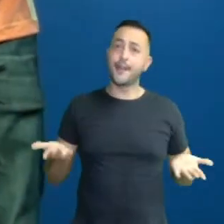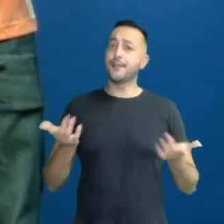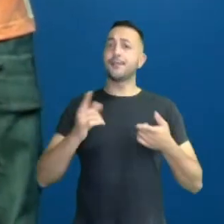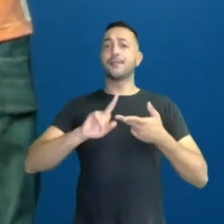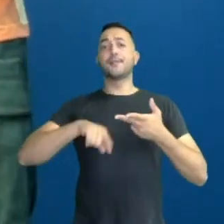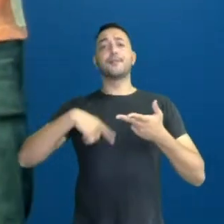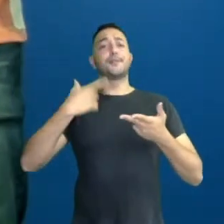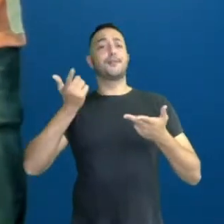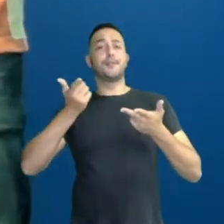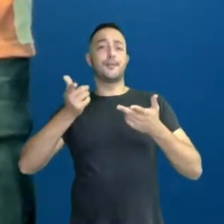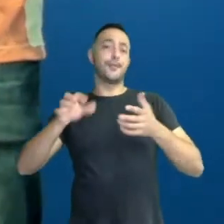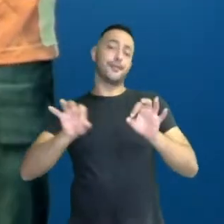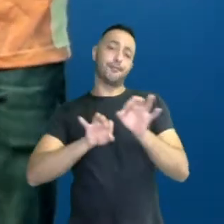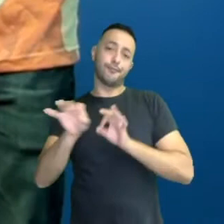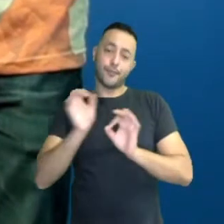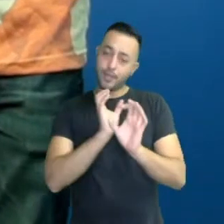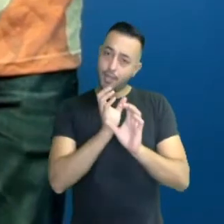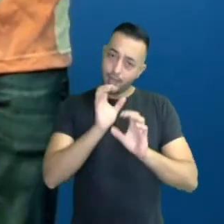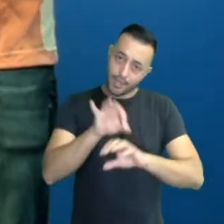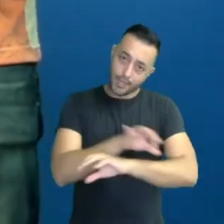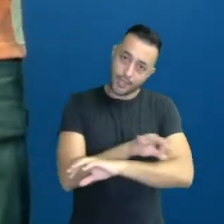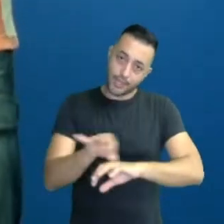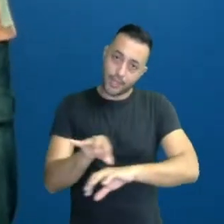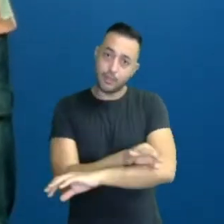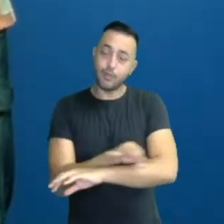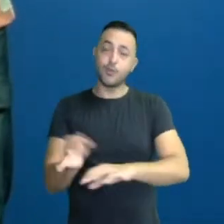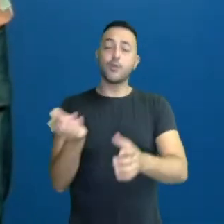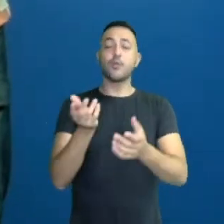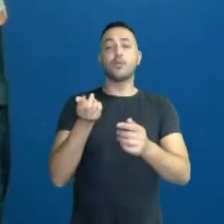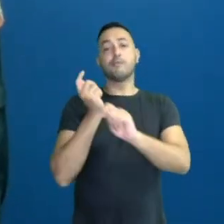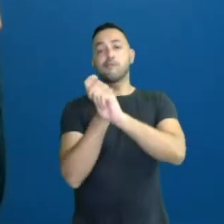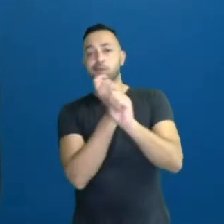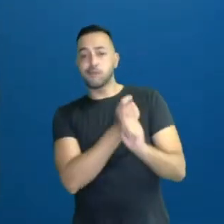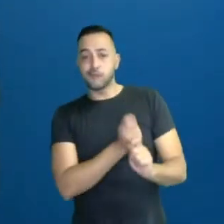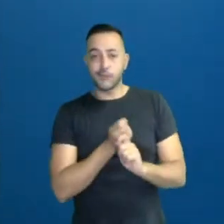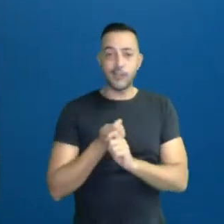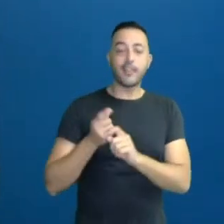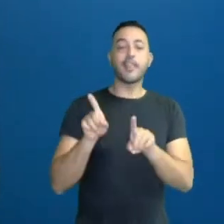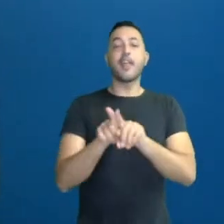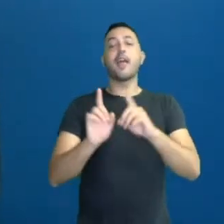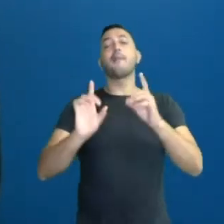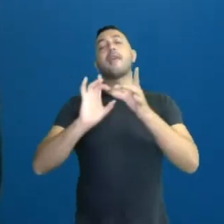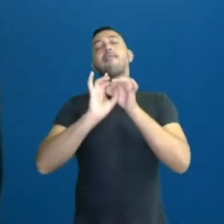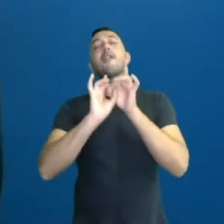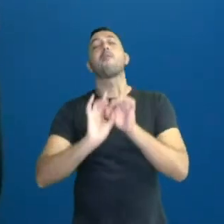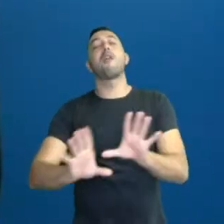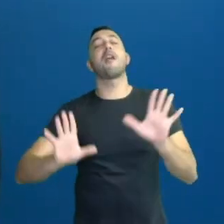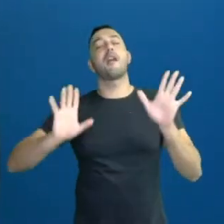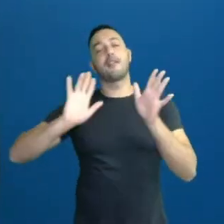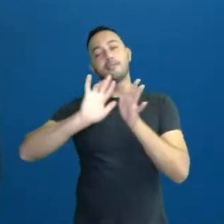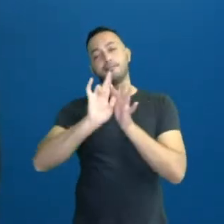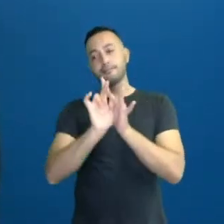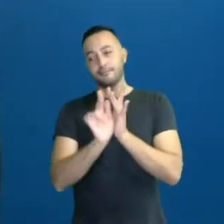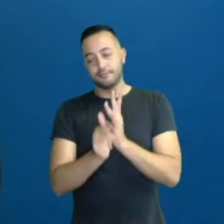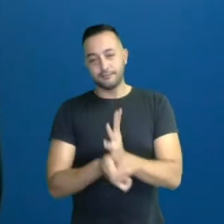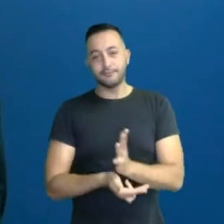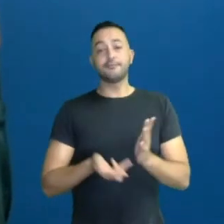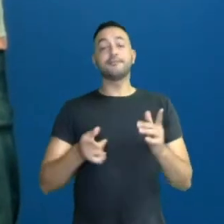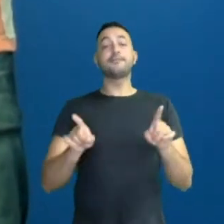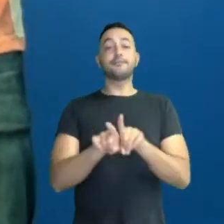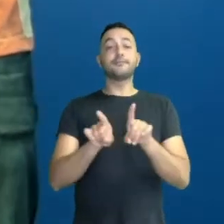a arquitetura, a escultura, a democracia, que a gente vai ver daqui a pouco com mais detalhes,